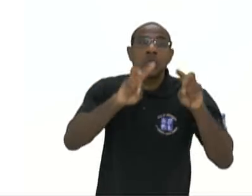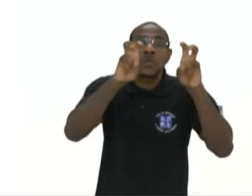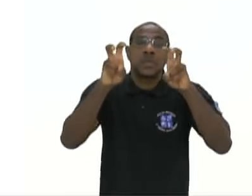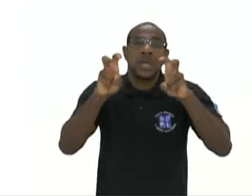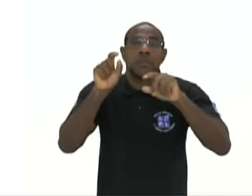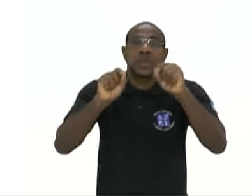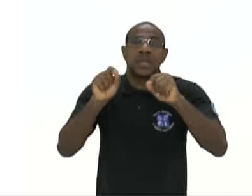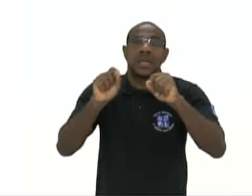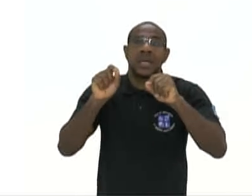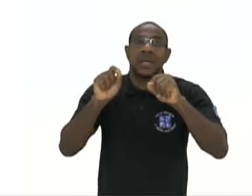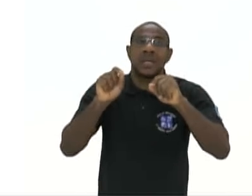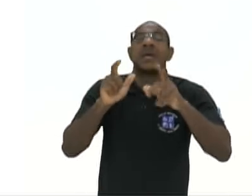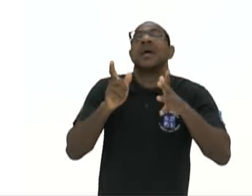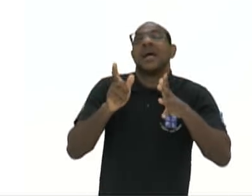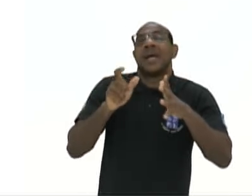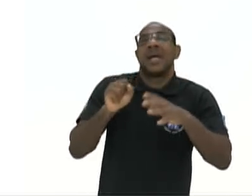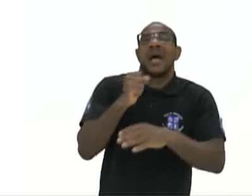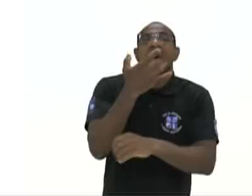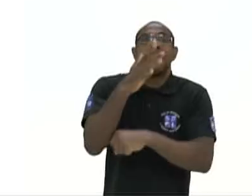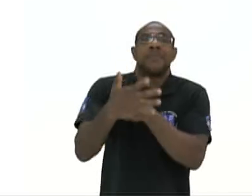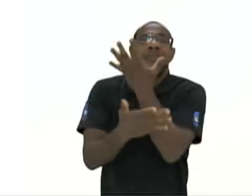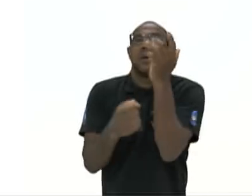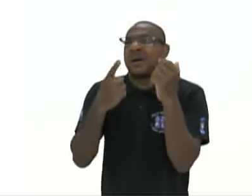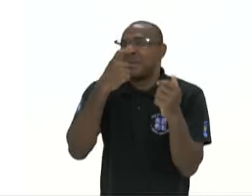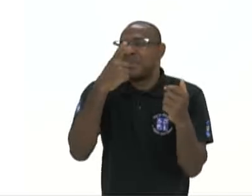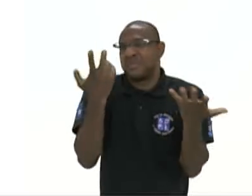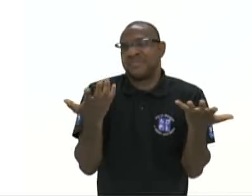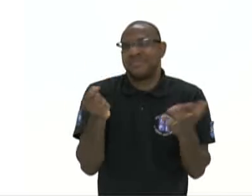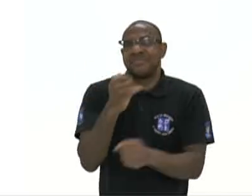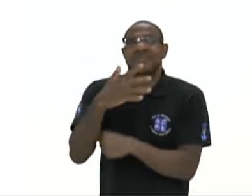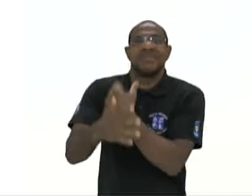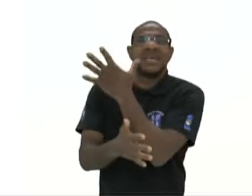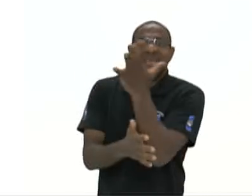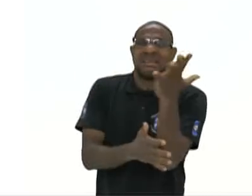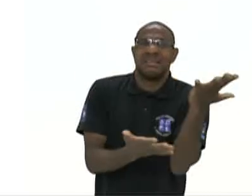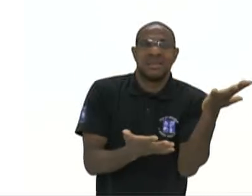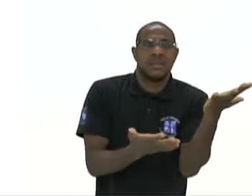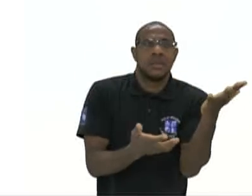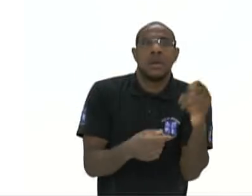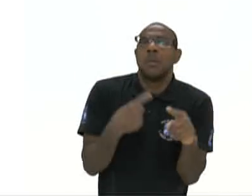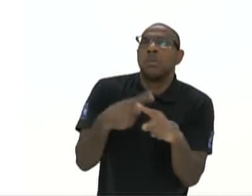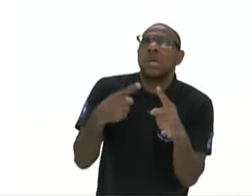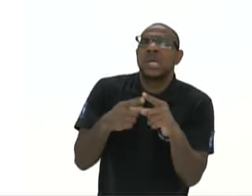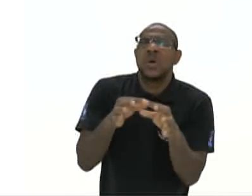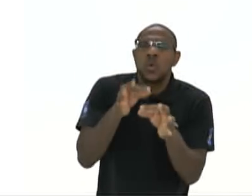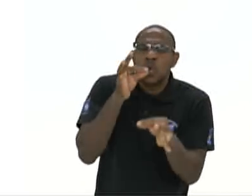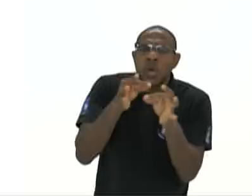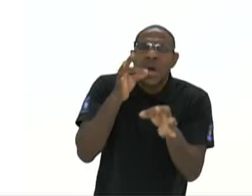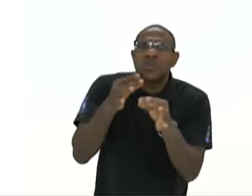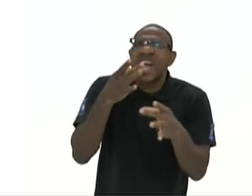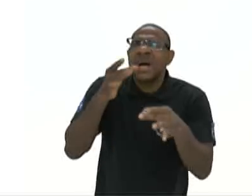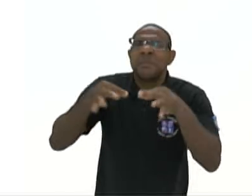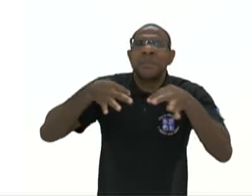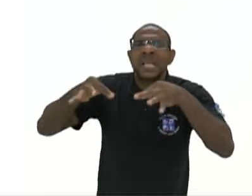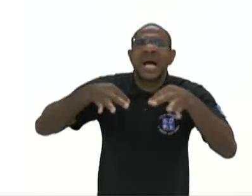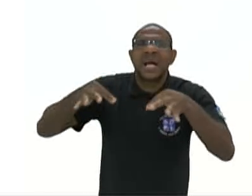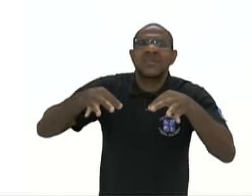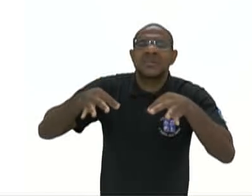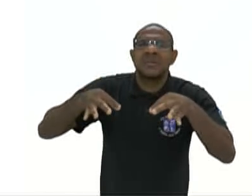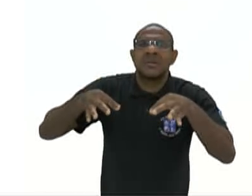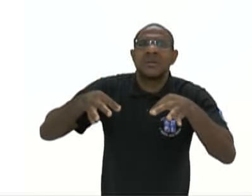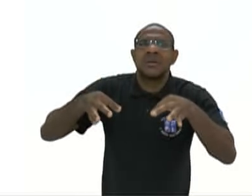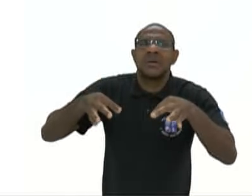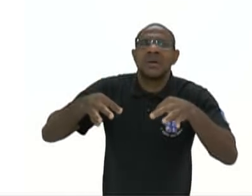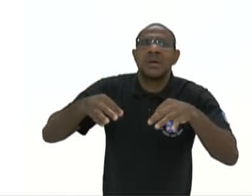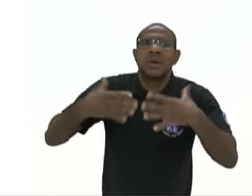poluição ambiental é claro, mas fica a dúvida, por que exatamente o canudo plástico? Longe de ser o